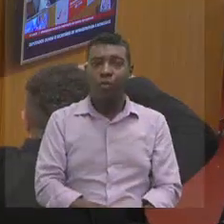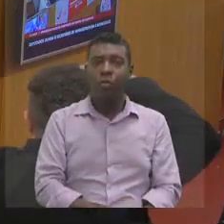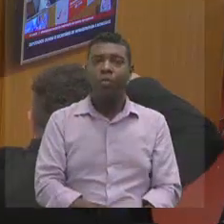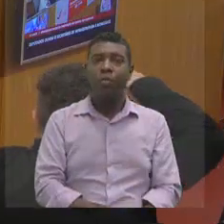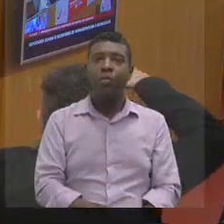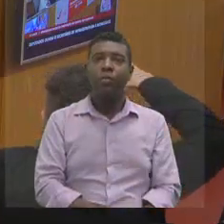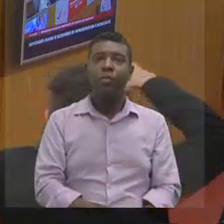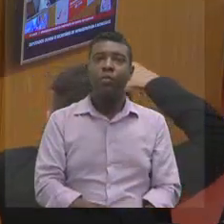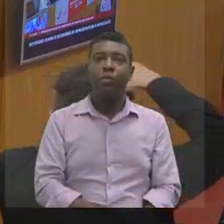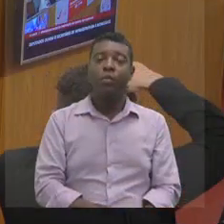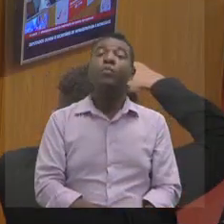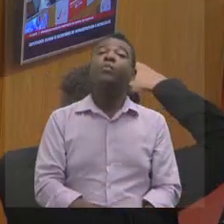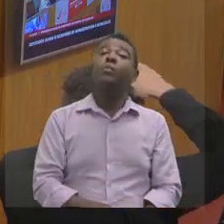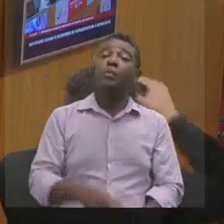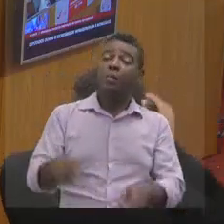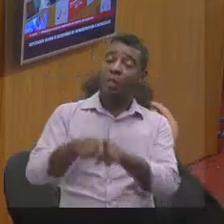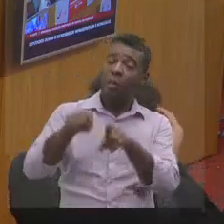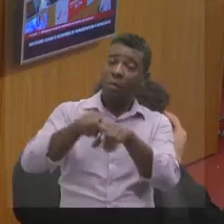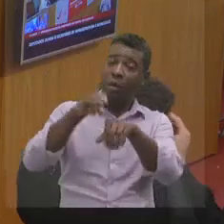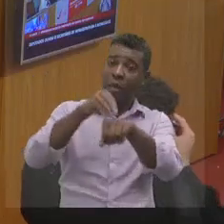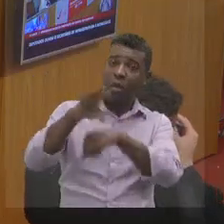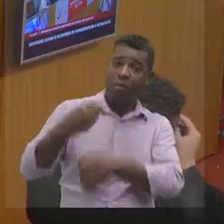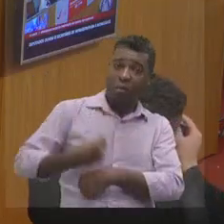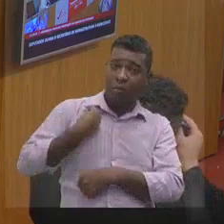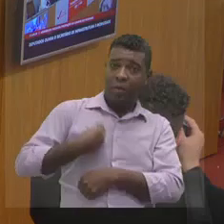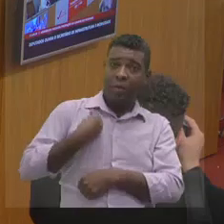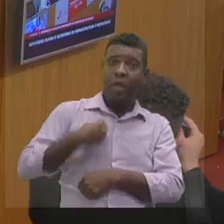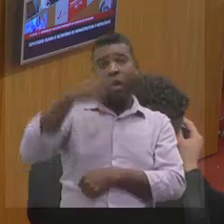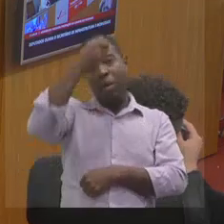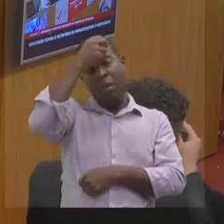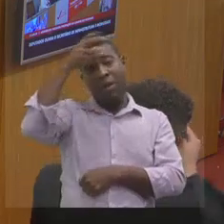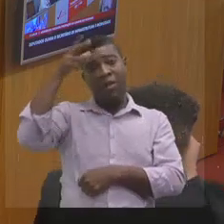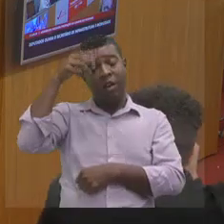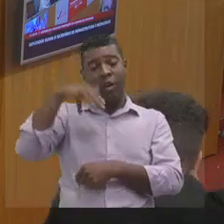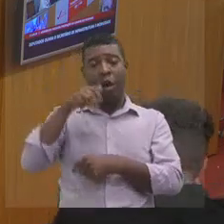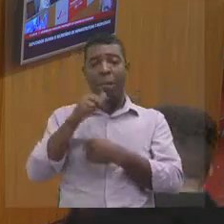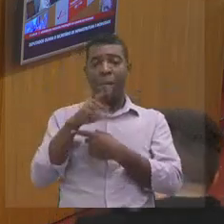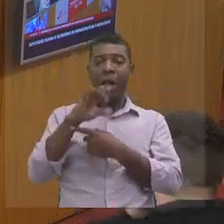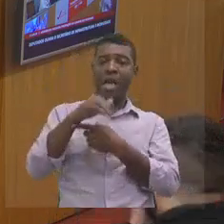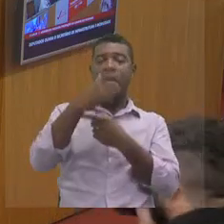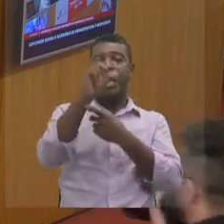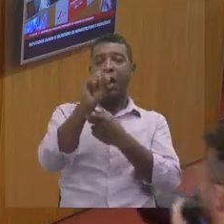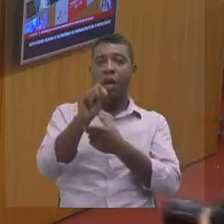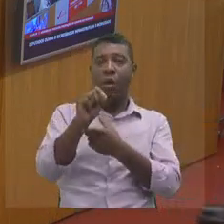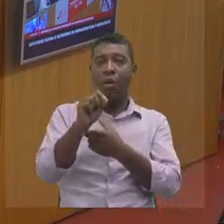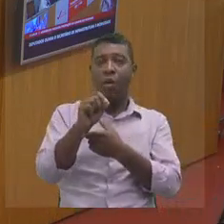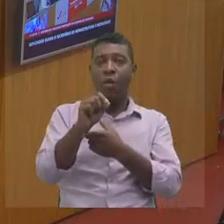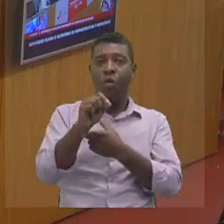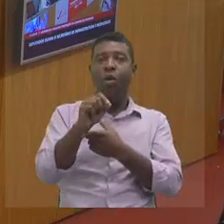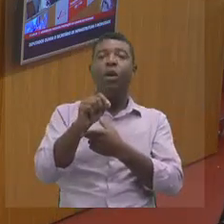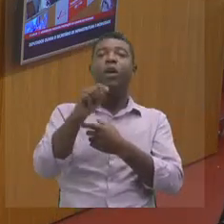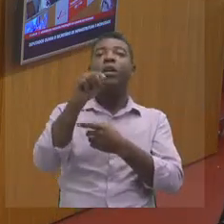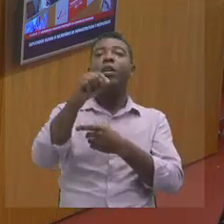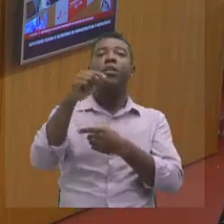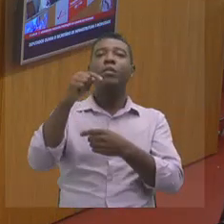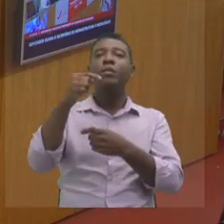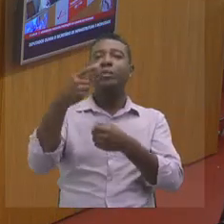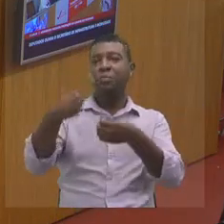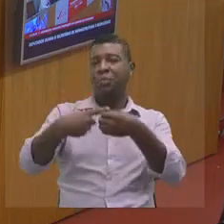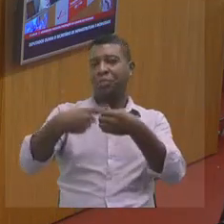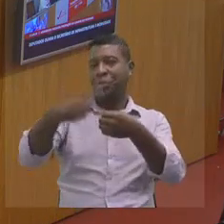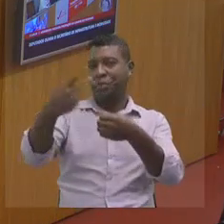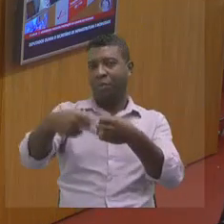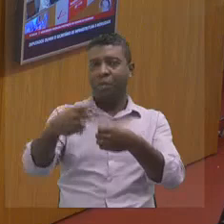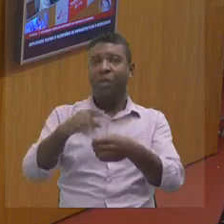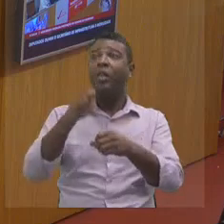registrar que a presença do prefeito Marcão de Serranópolis Minas secretários alegres Vereador Vanderlei se tiver